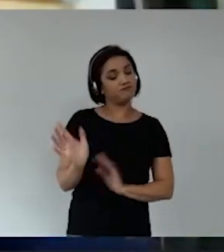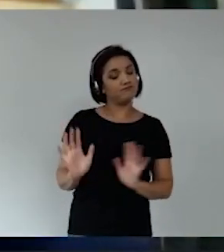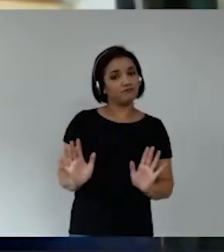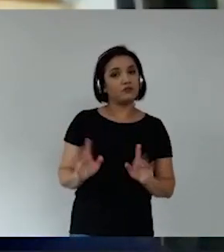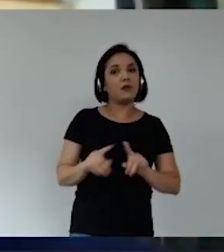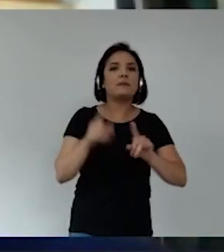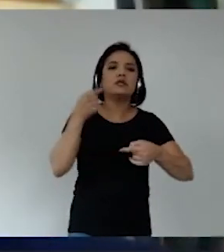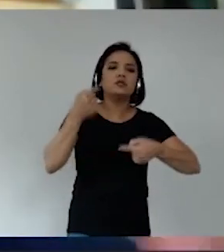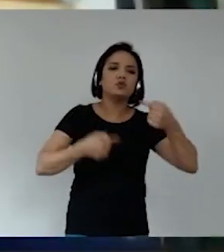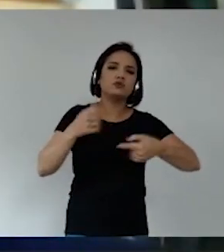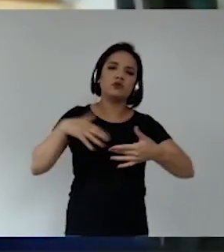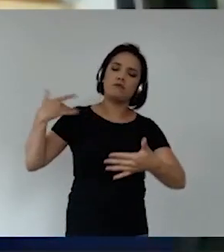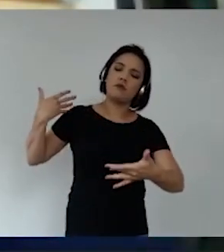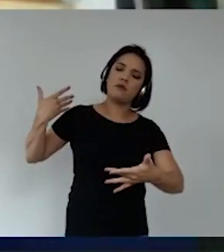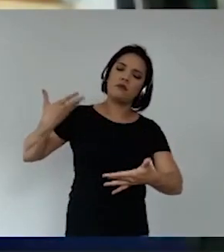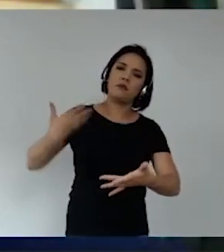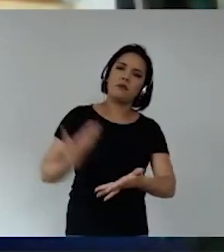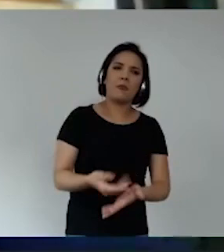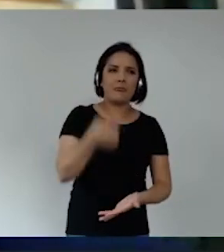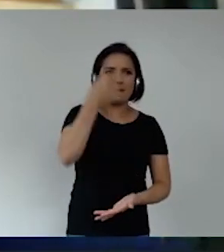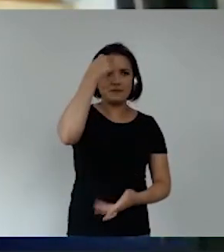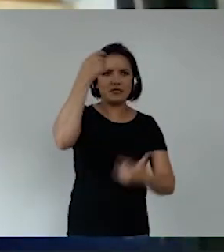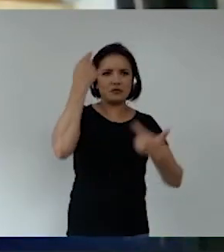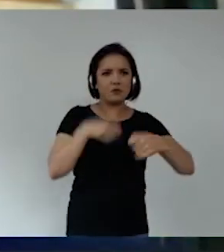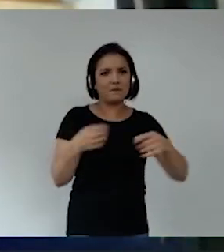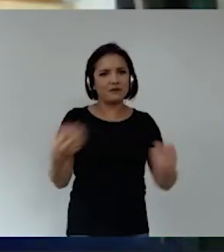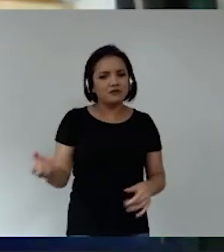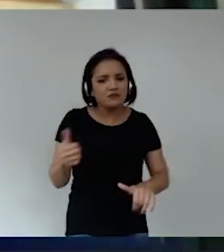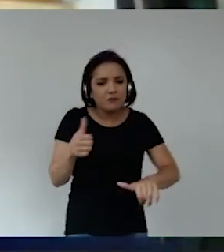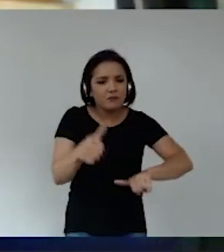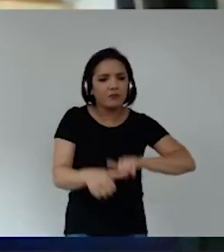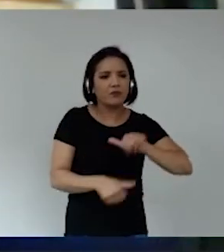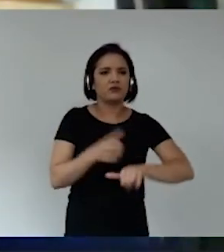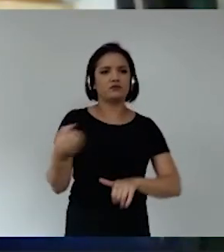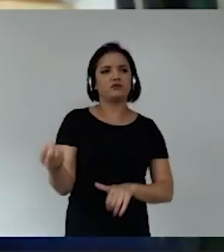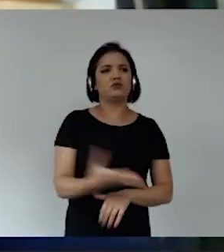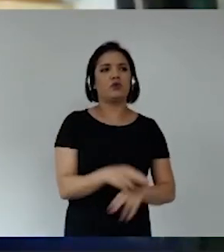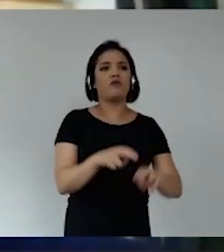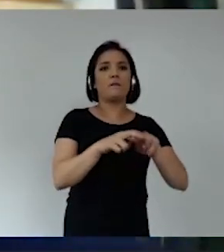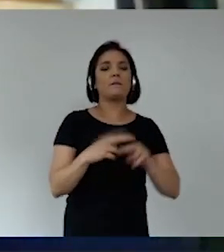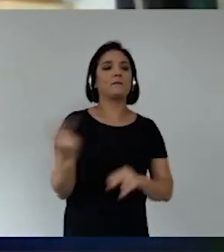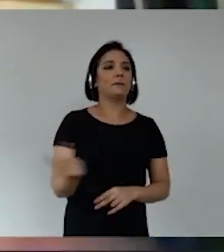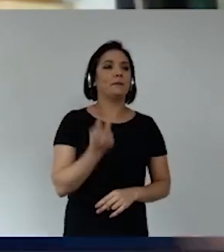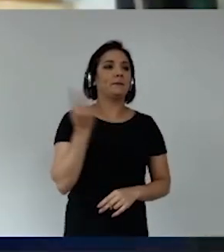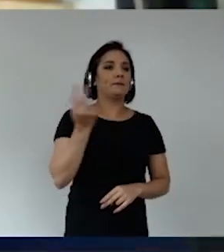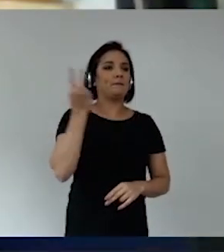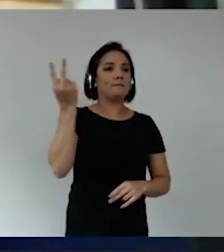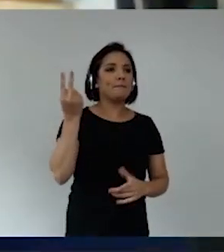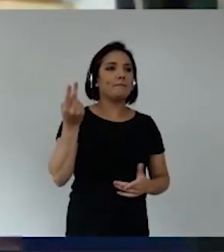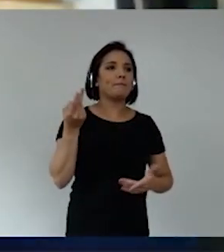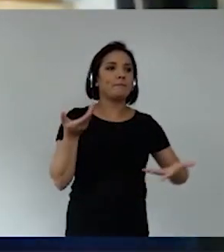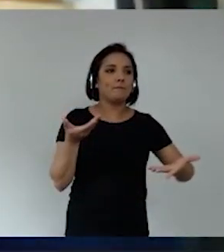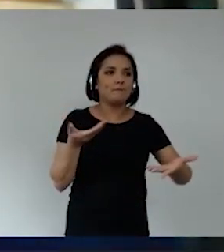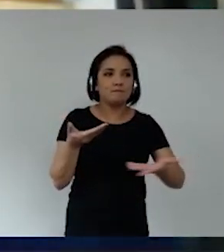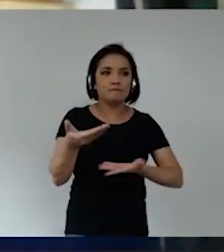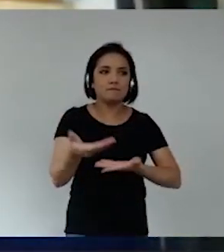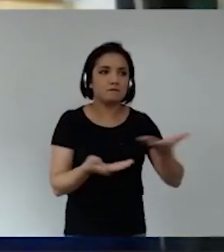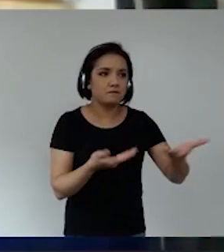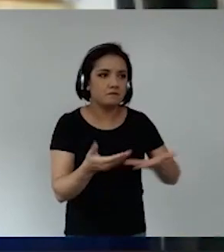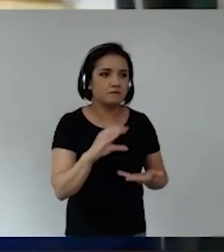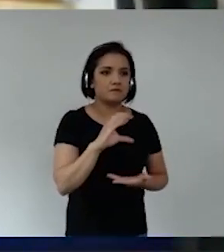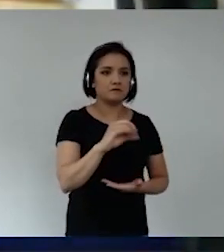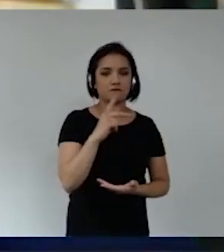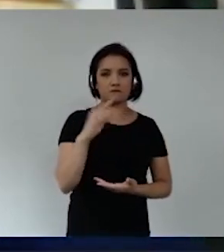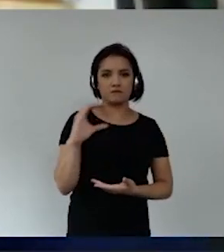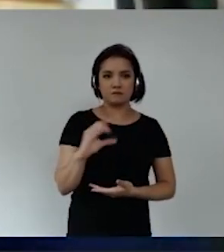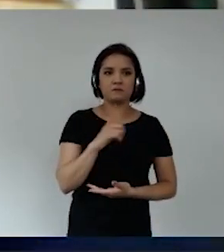vem de longa data e que penso que precisa ser renovada em função dos valores, dos princípios da cooperação e tantos outros que o novo CPC nos